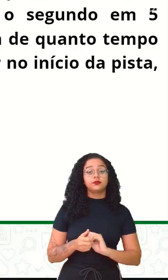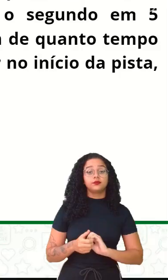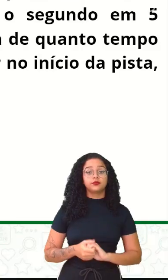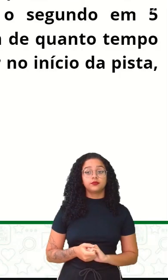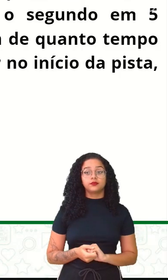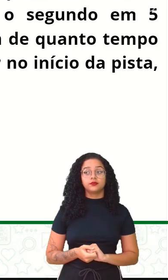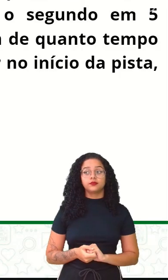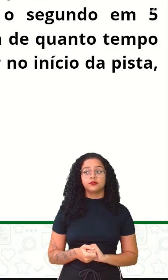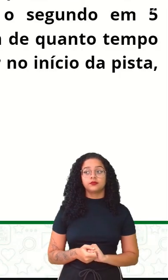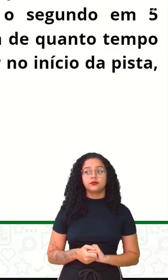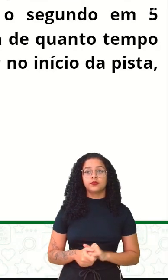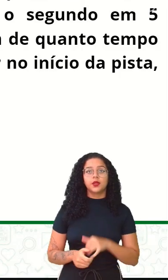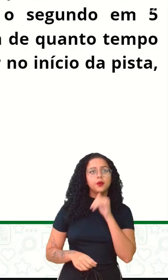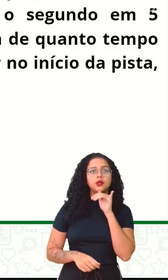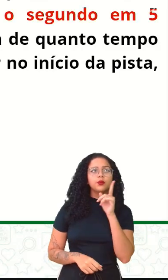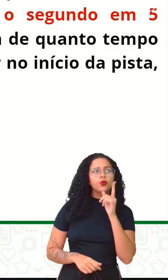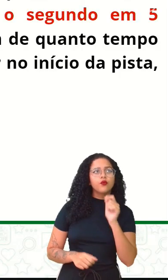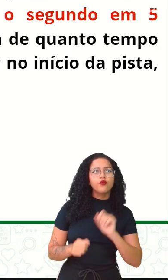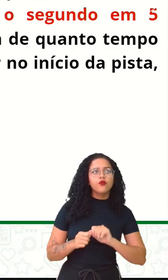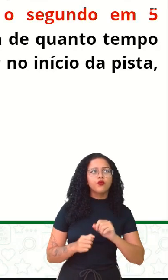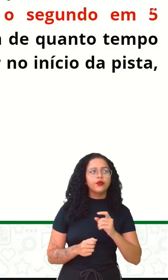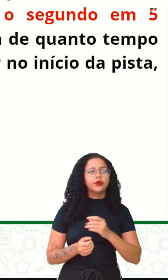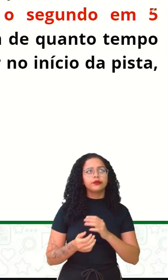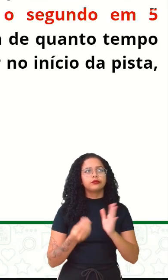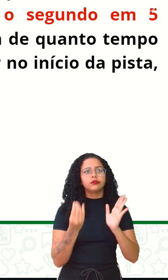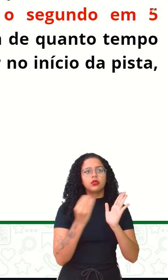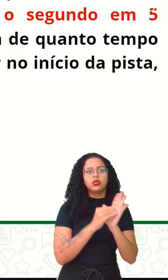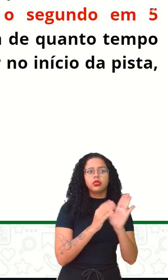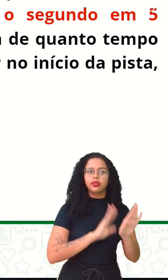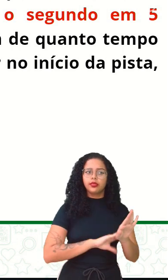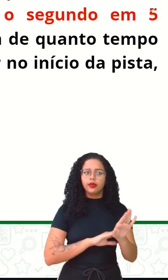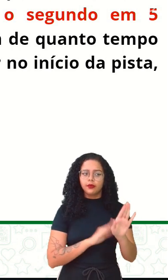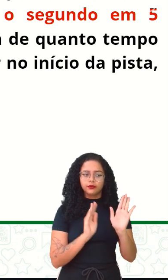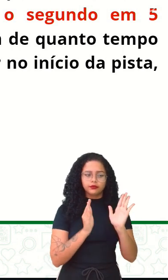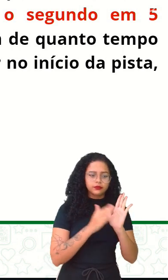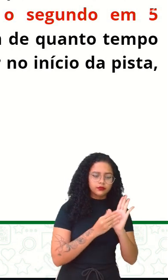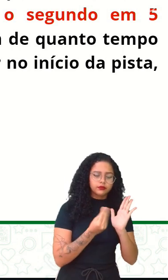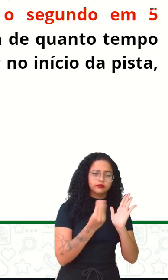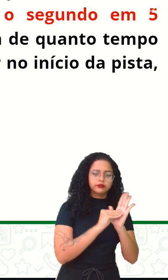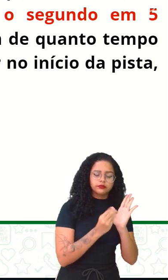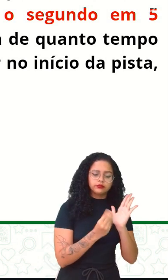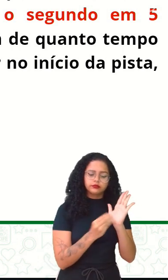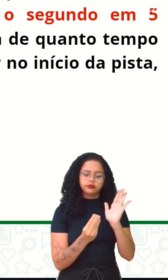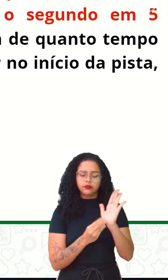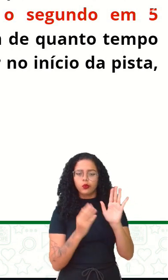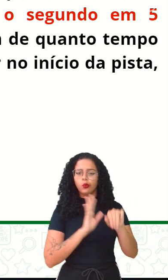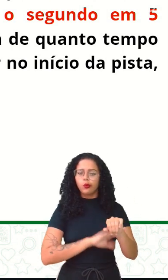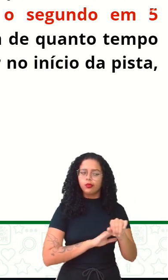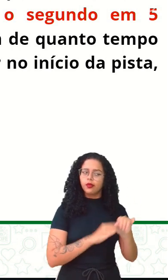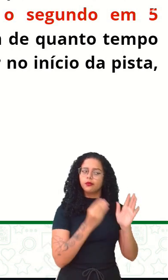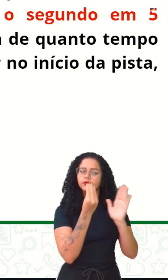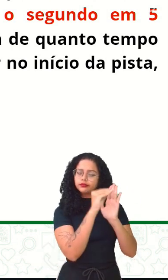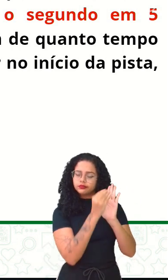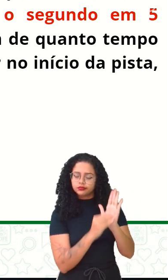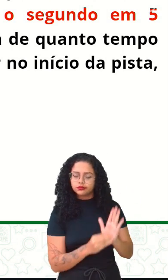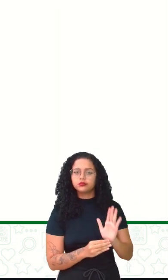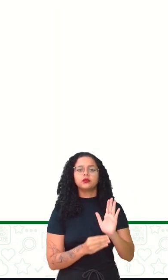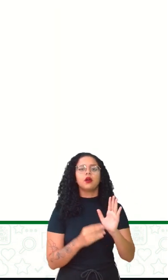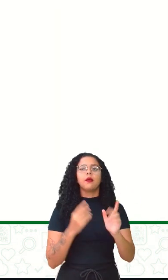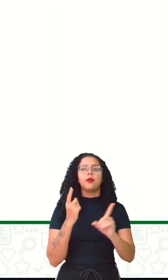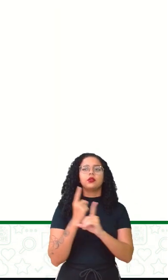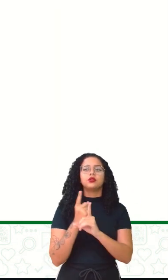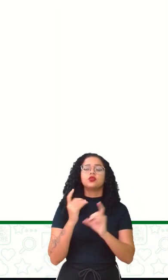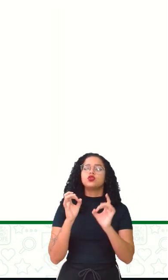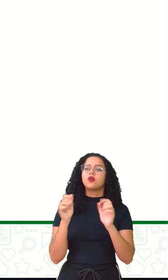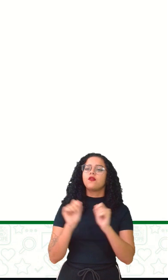um fez em tanto tempo, o outro fez em outro tempo, e o outro fez em uma quantidade de tempo específica. E aí, para descobrir, só é fazer